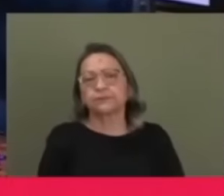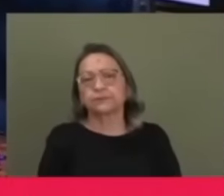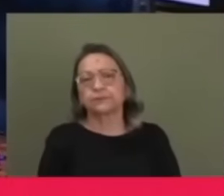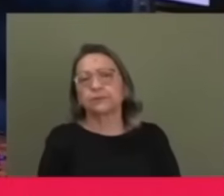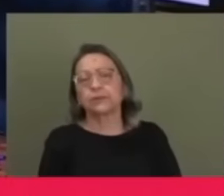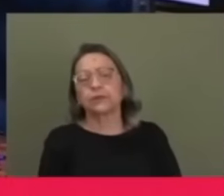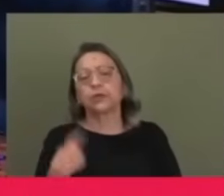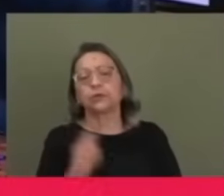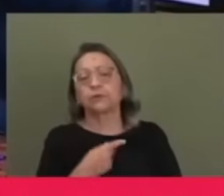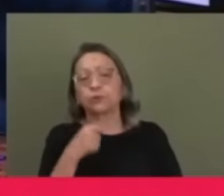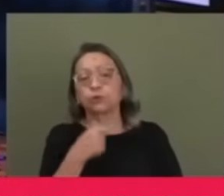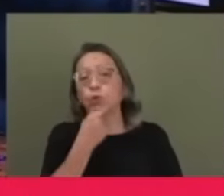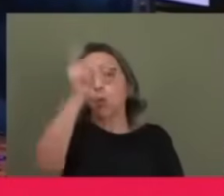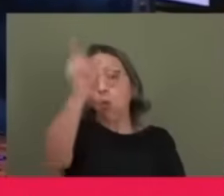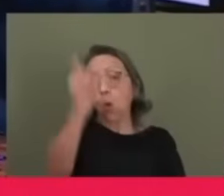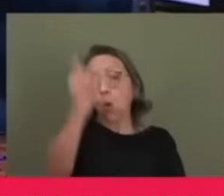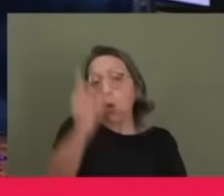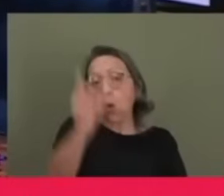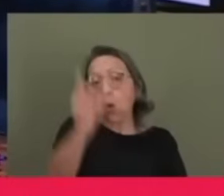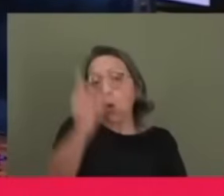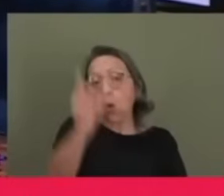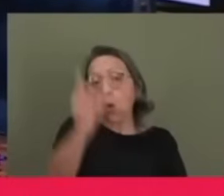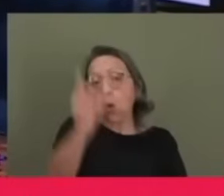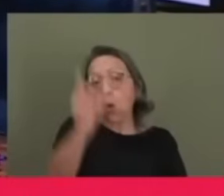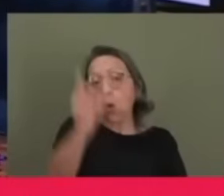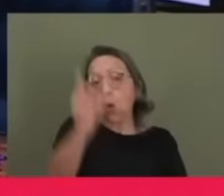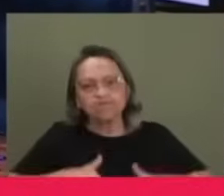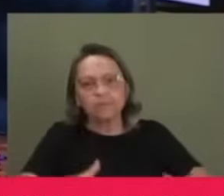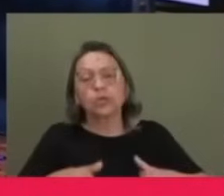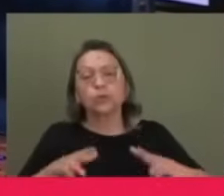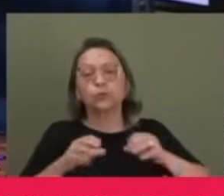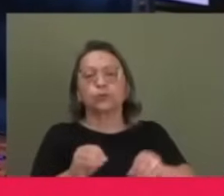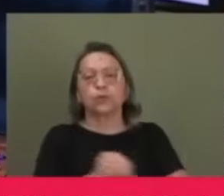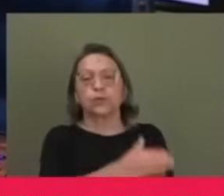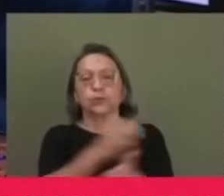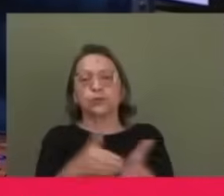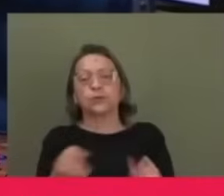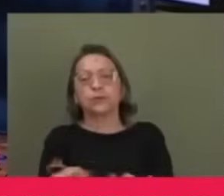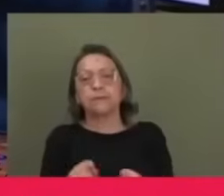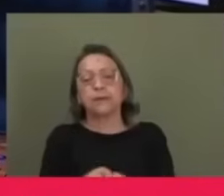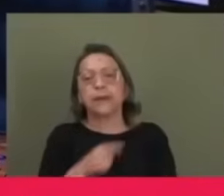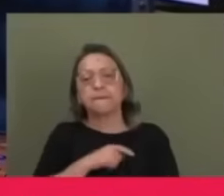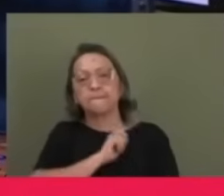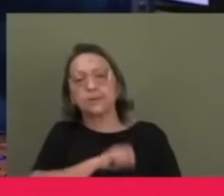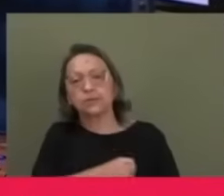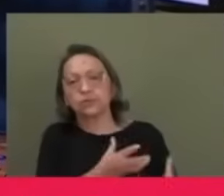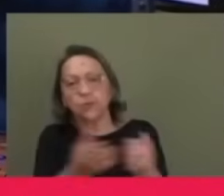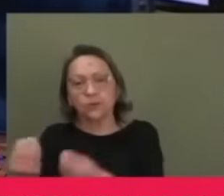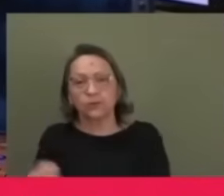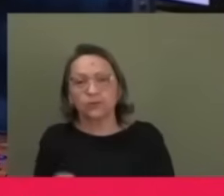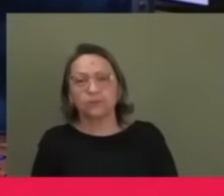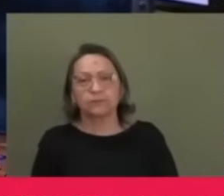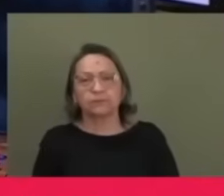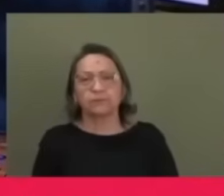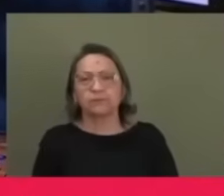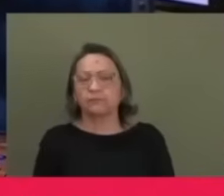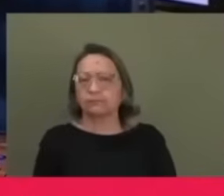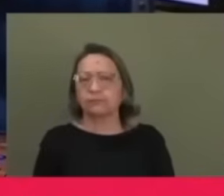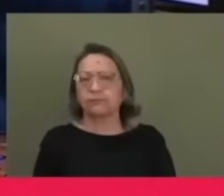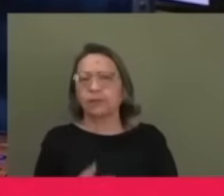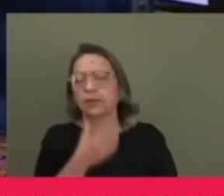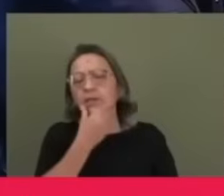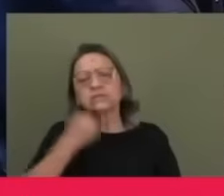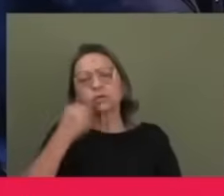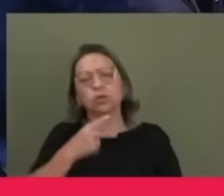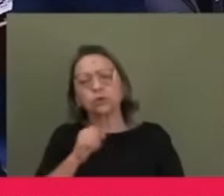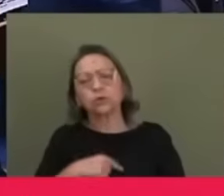E nós estamos falando de um homem que teve coragem de enfrentar tudo e a todos, inclusive a maledicência de muitos, que chegaram, senador